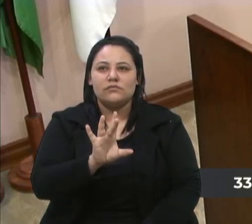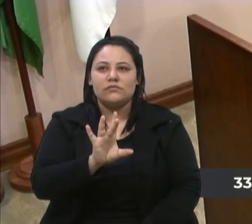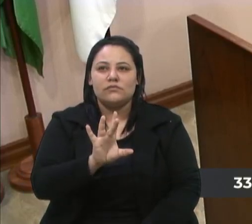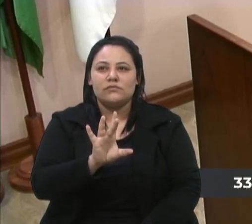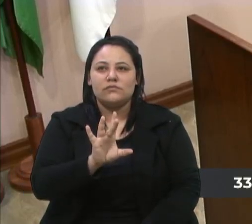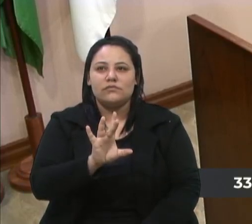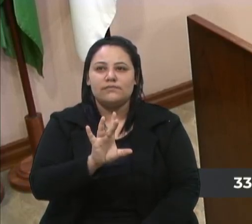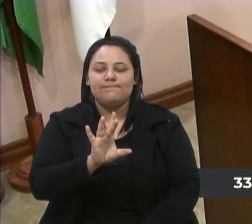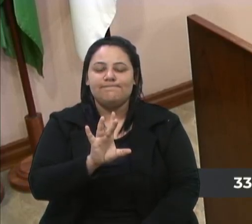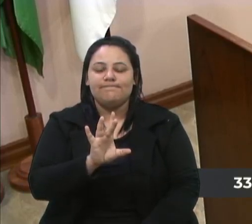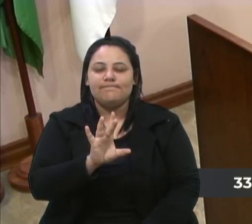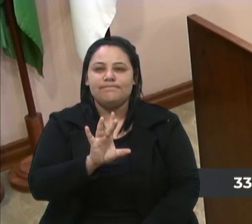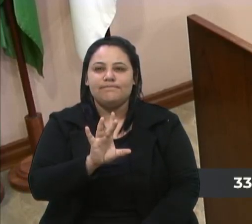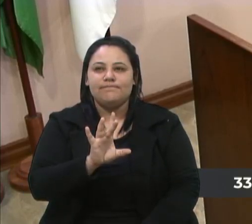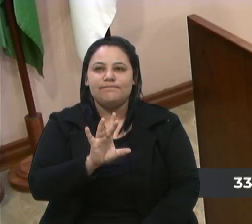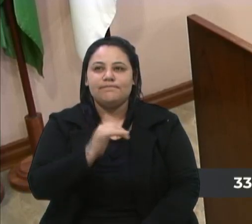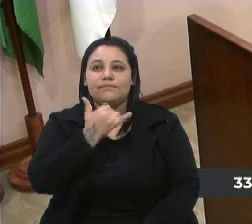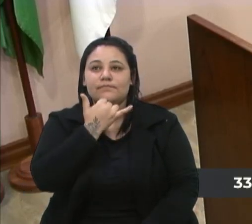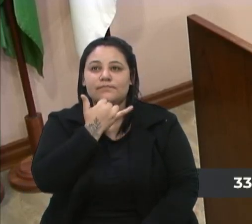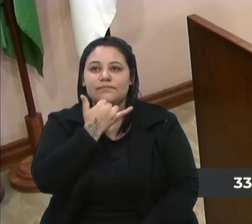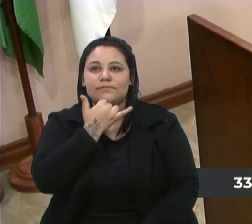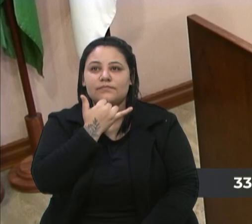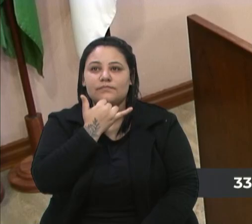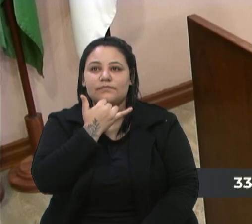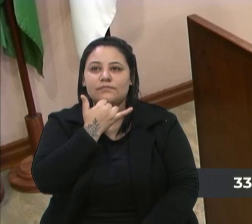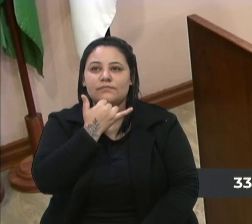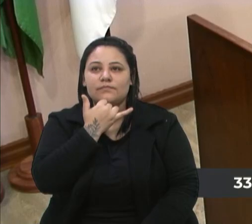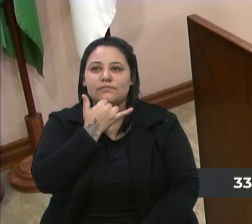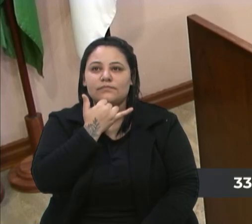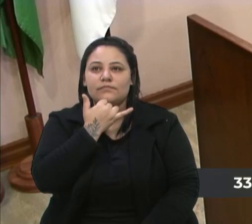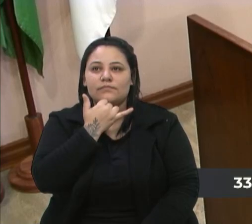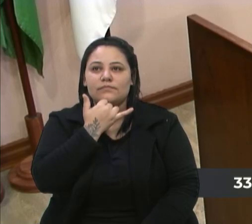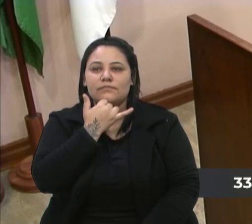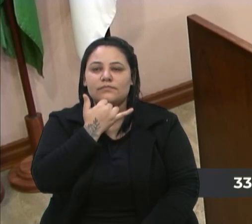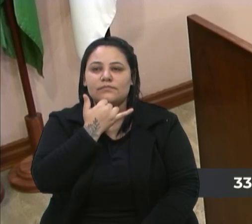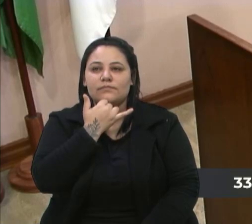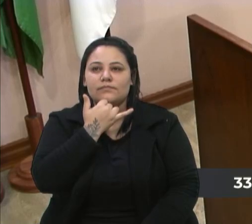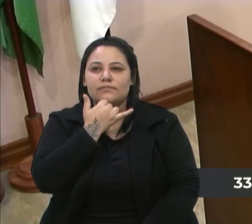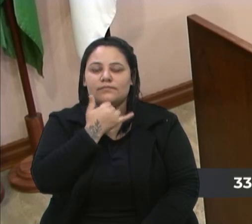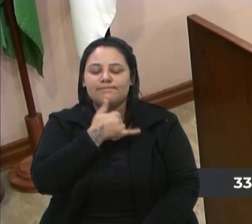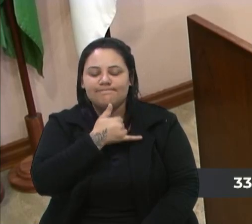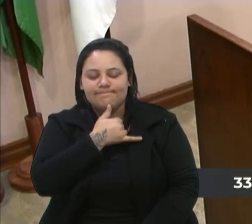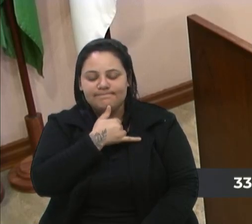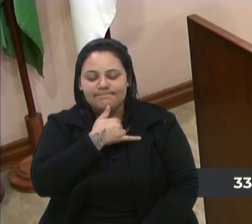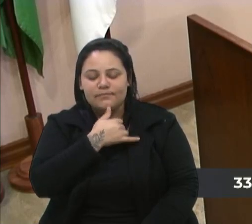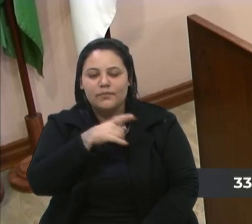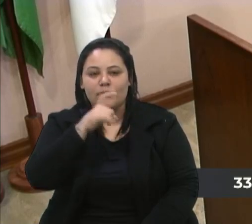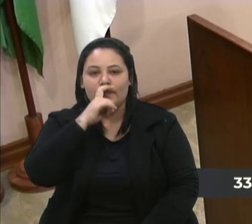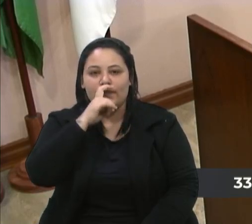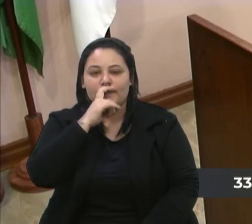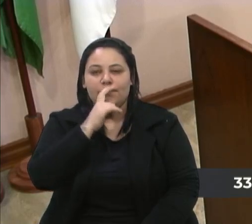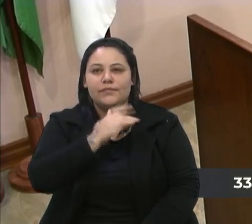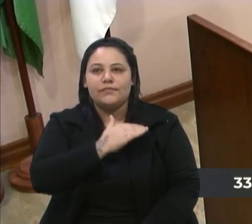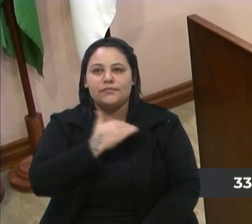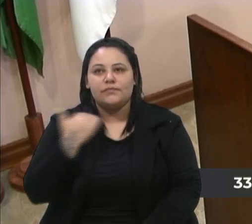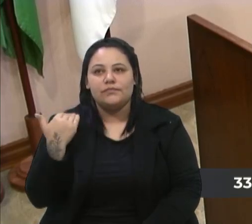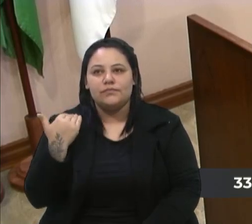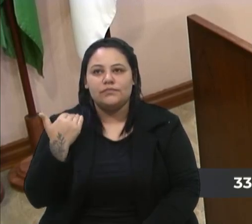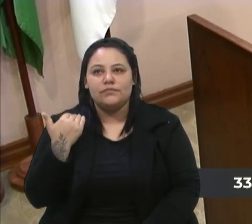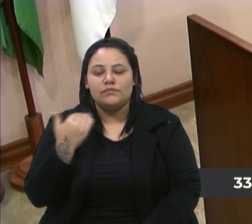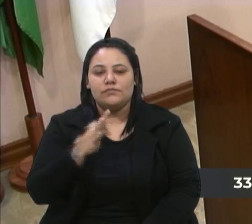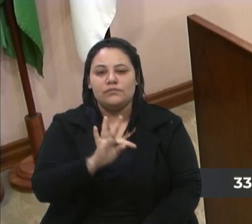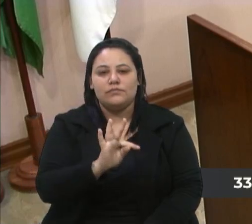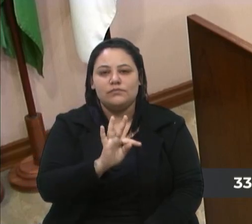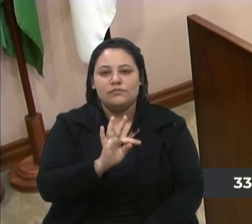pesar ao pai do nosso colega Thales Armiliato, né? Jovelino Armiliato, foi com